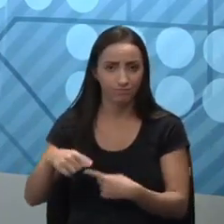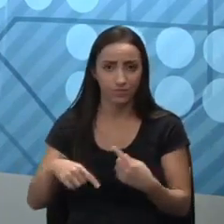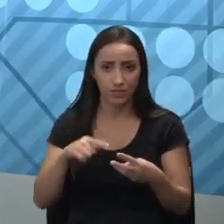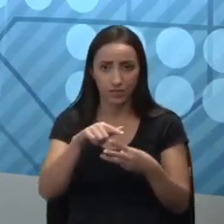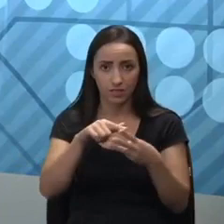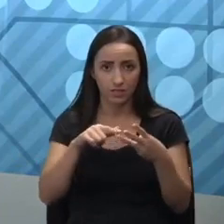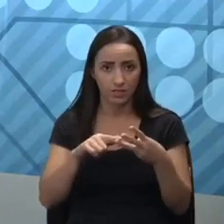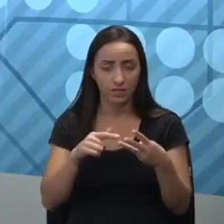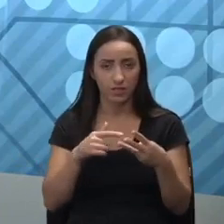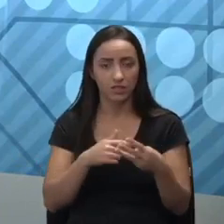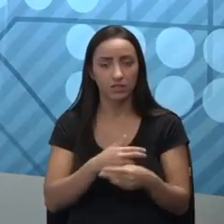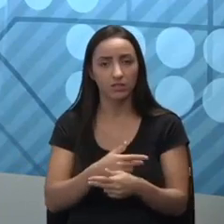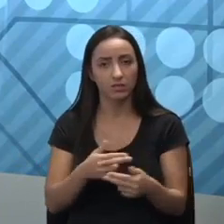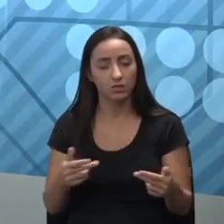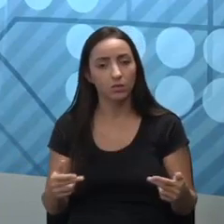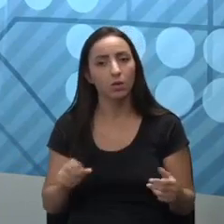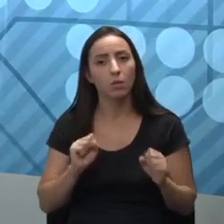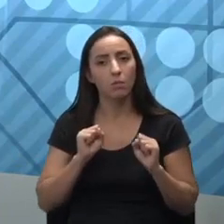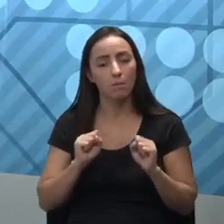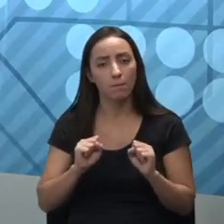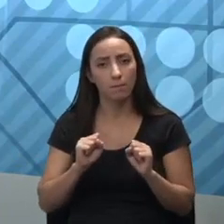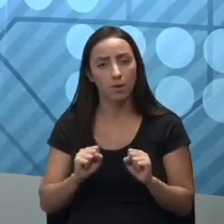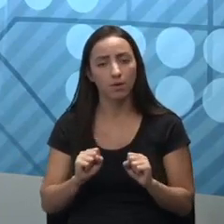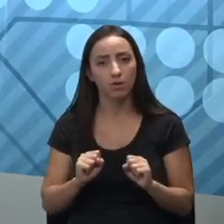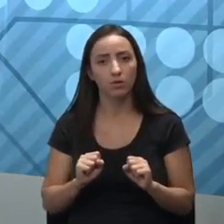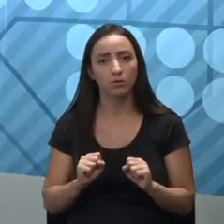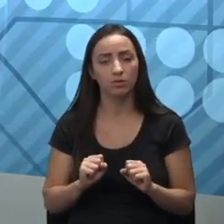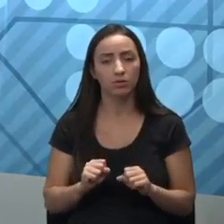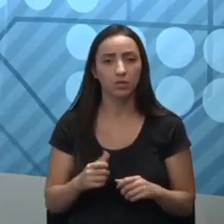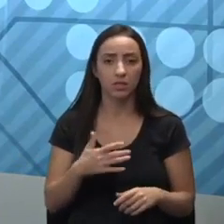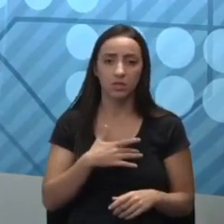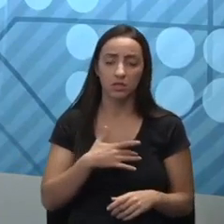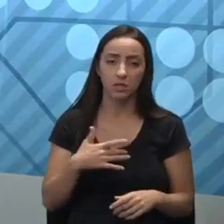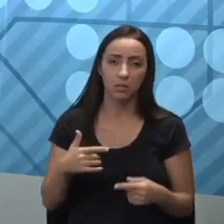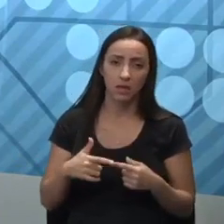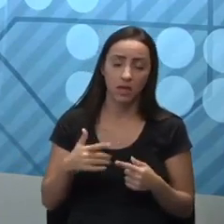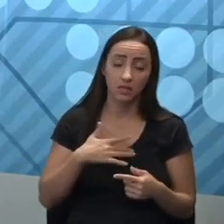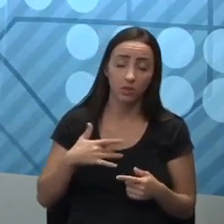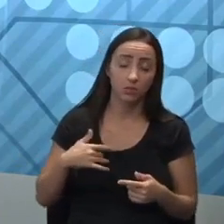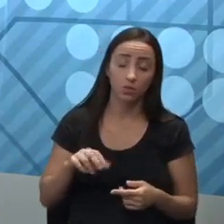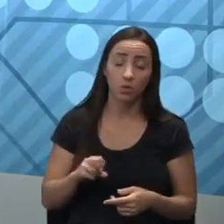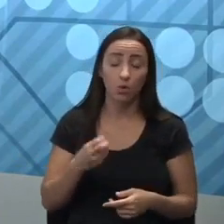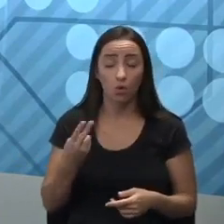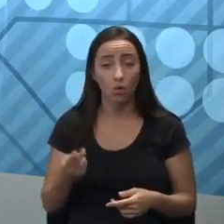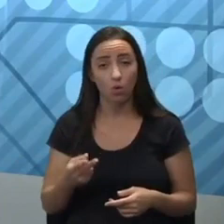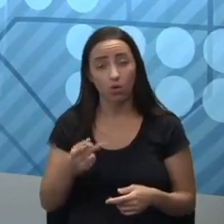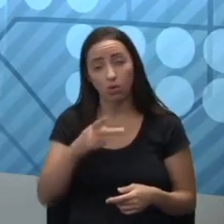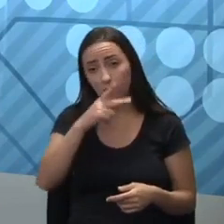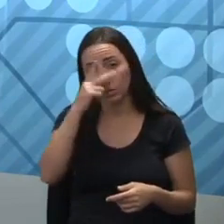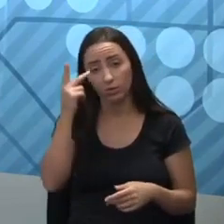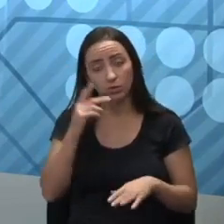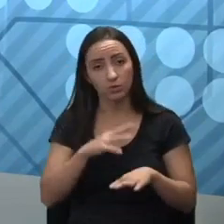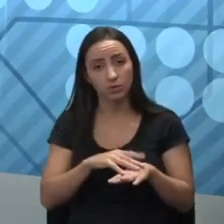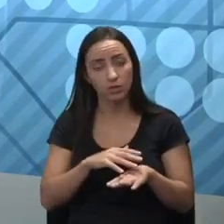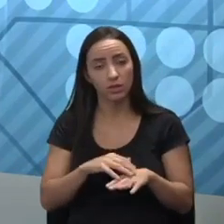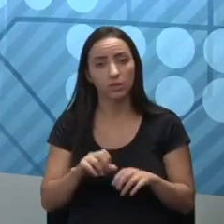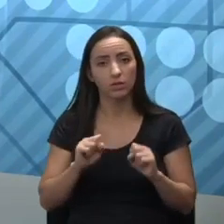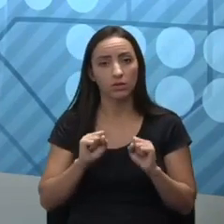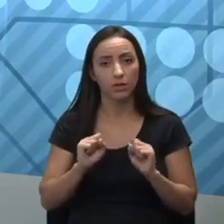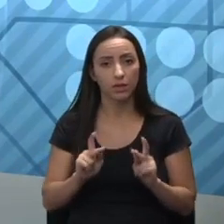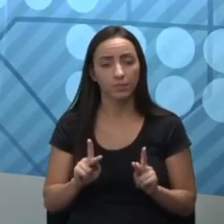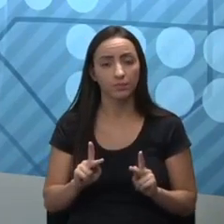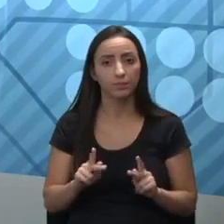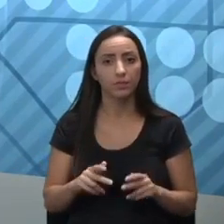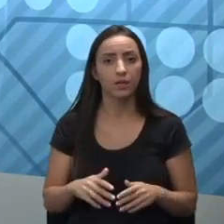esses três fatores que podem levar aí então à saúde ou o adoecimento, ok?